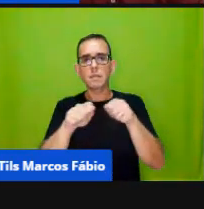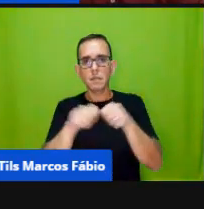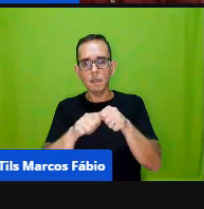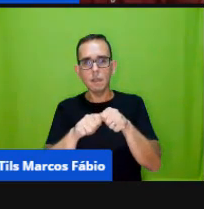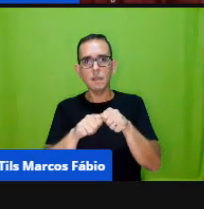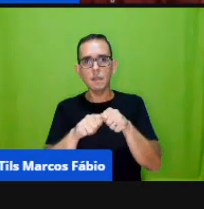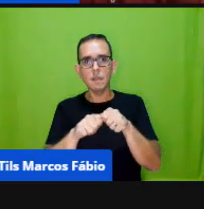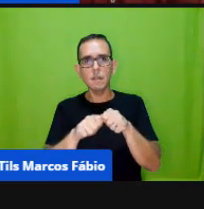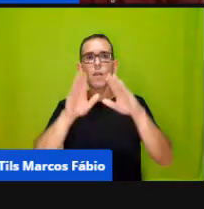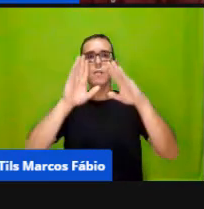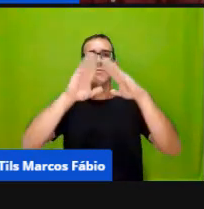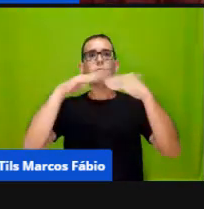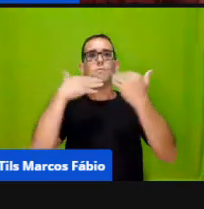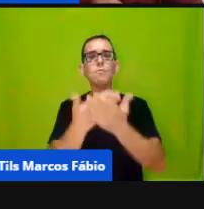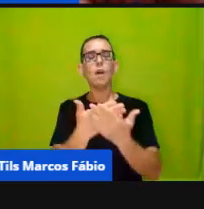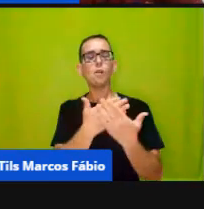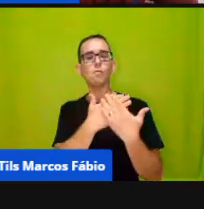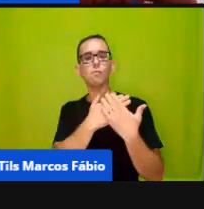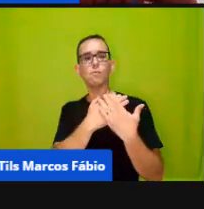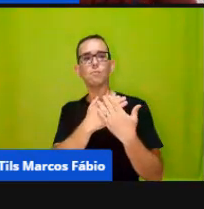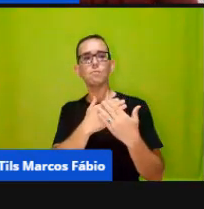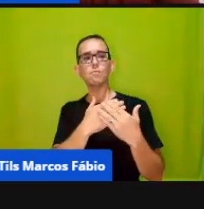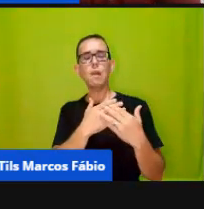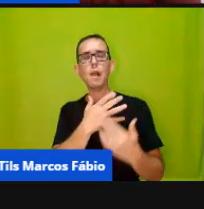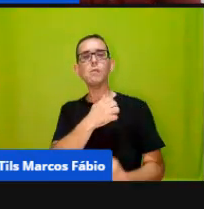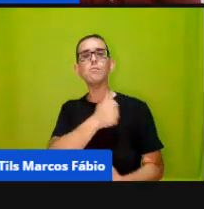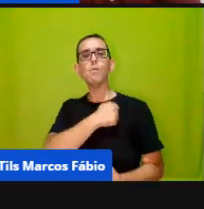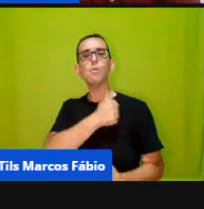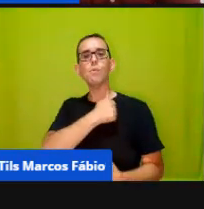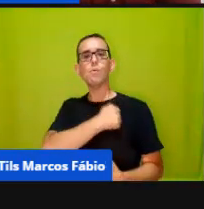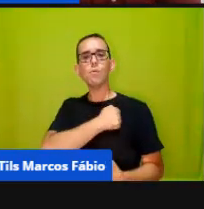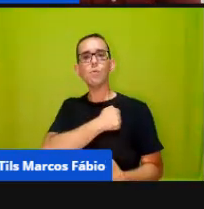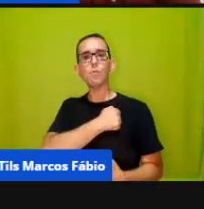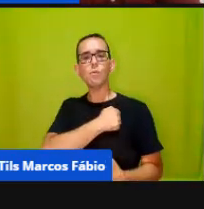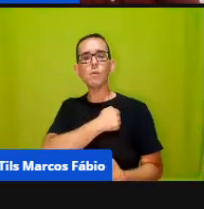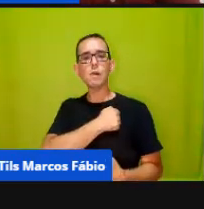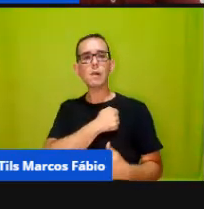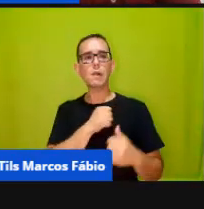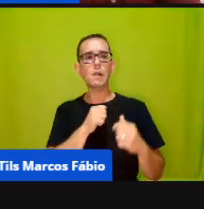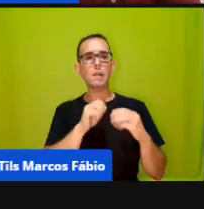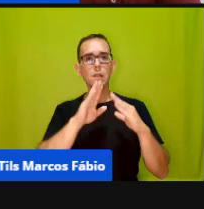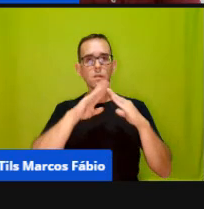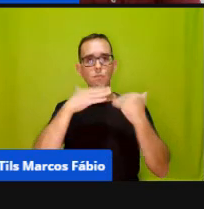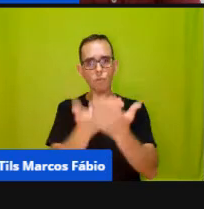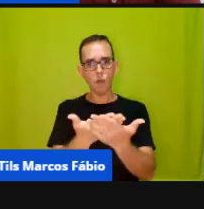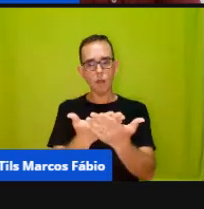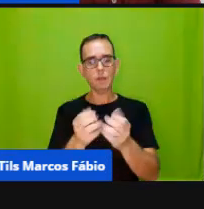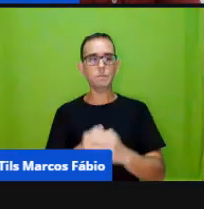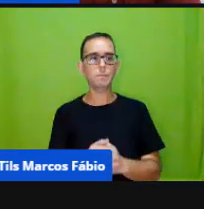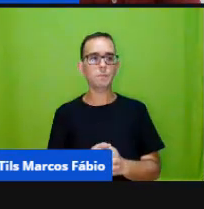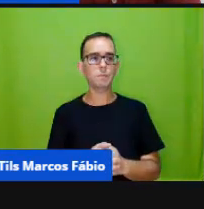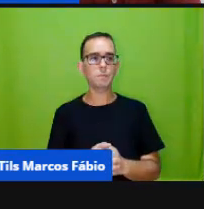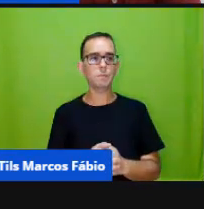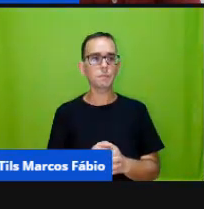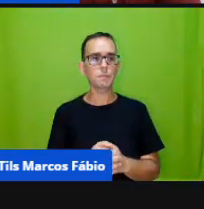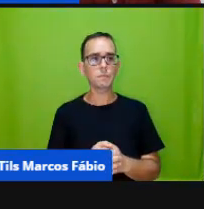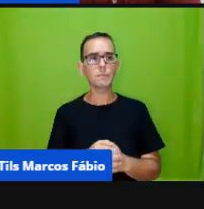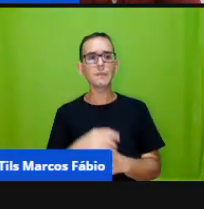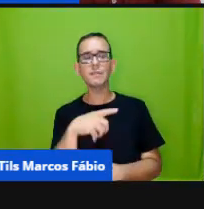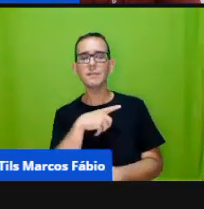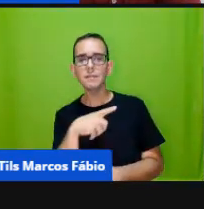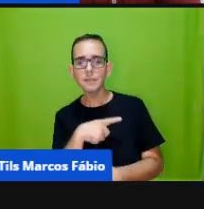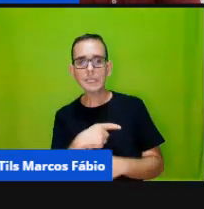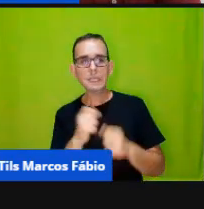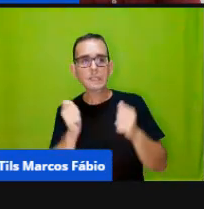naquelas quadras externas do ginásio Dom Bosco, né? E, e, e nós tínhamos